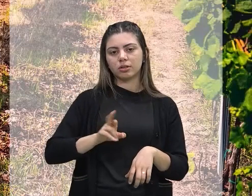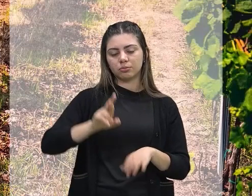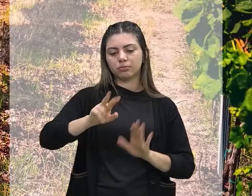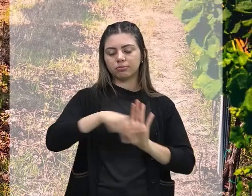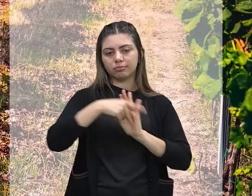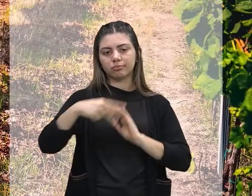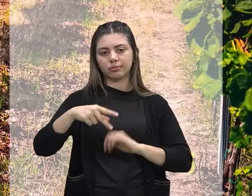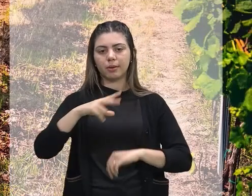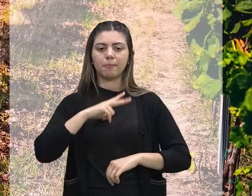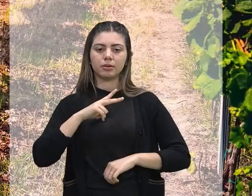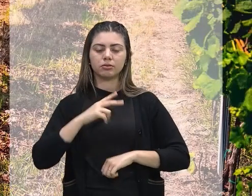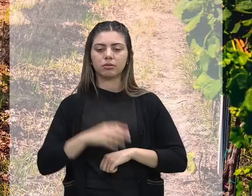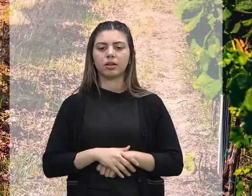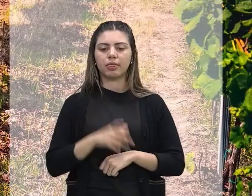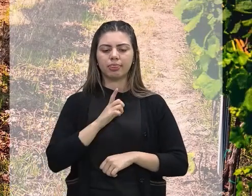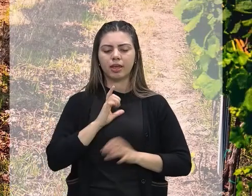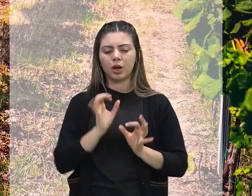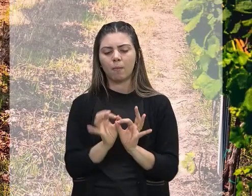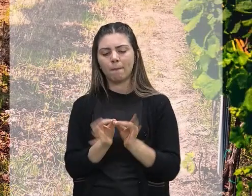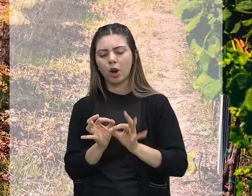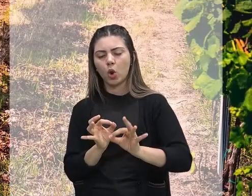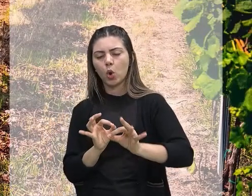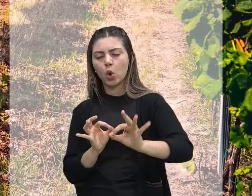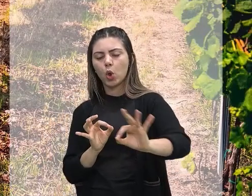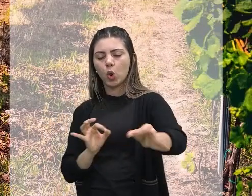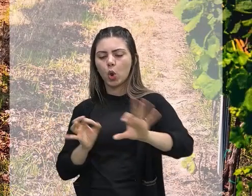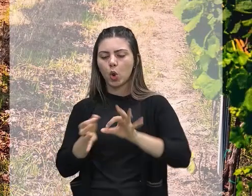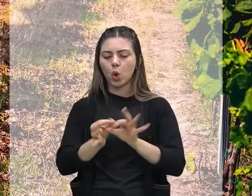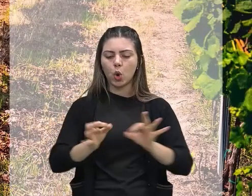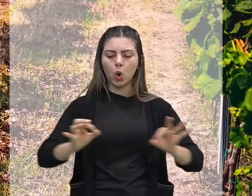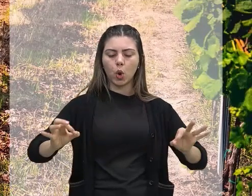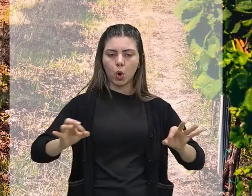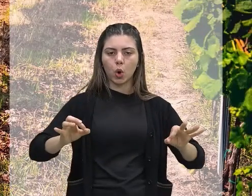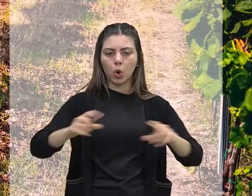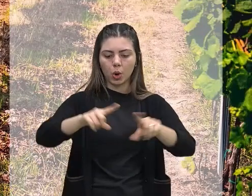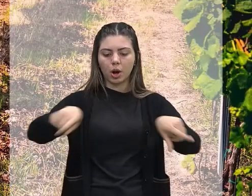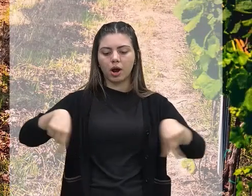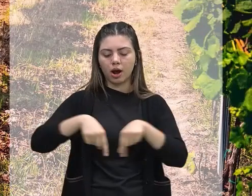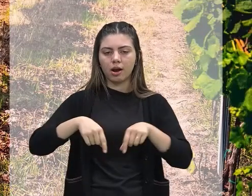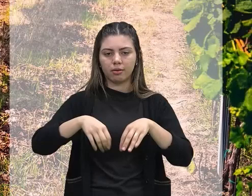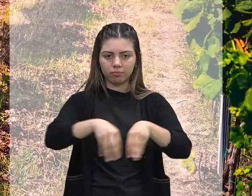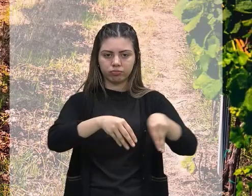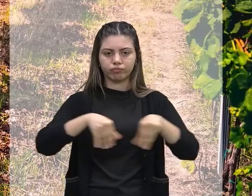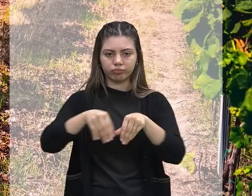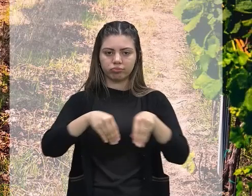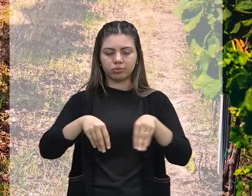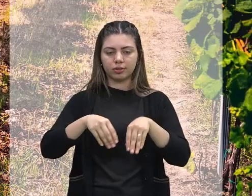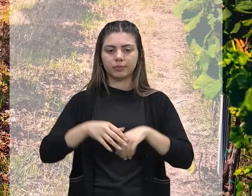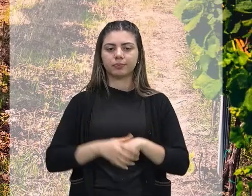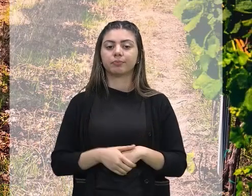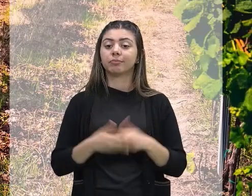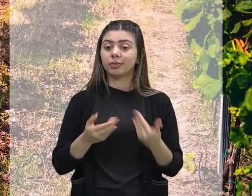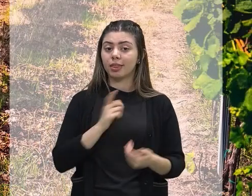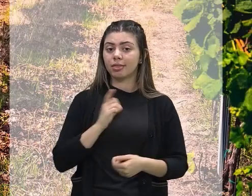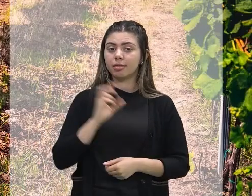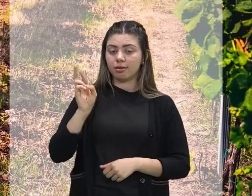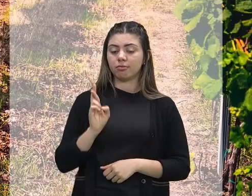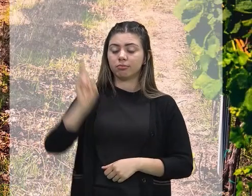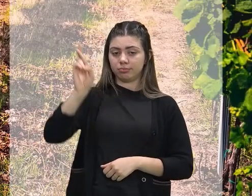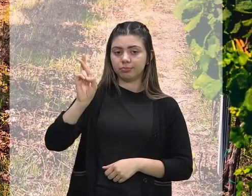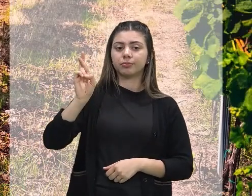né, que tem grandes extensões de terra, né? São grandes extensões de terra e aqui tem um proprietário, um